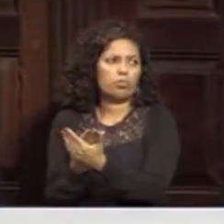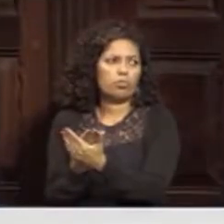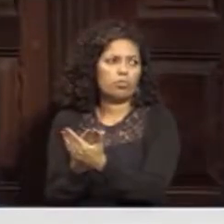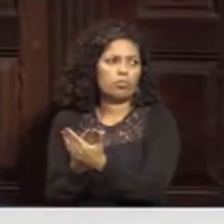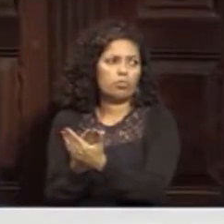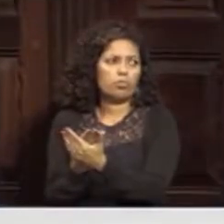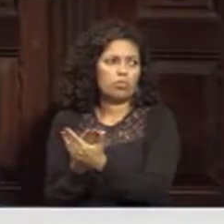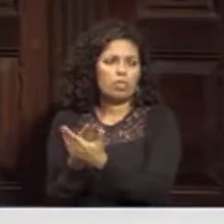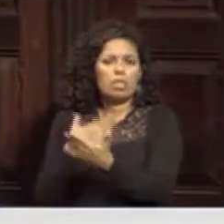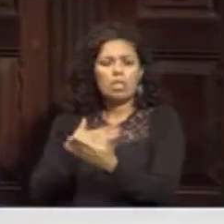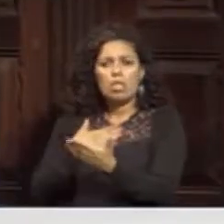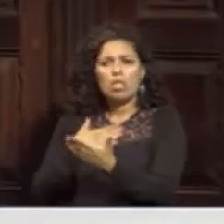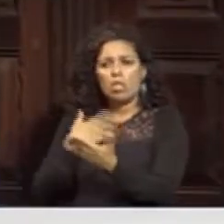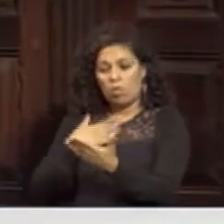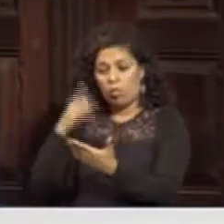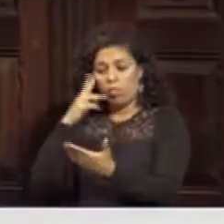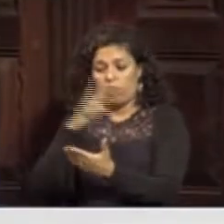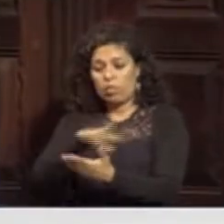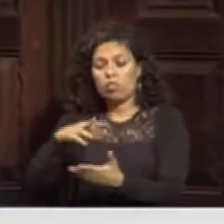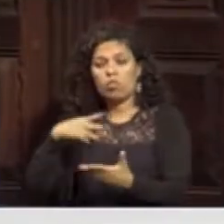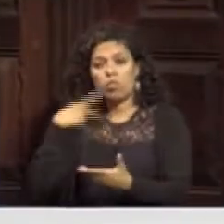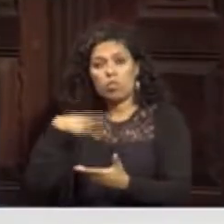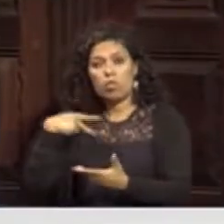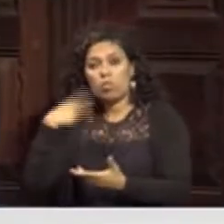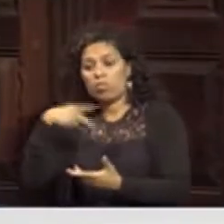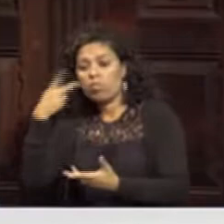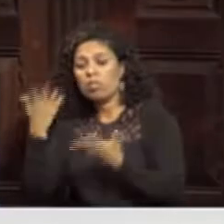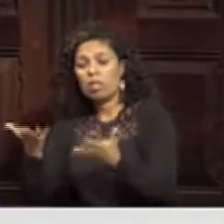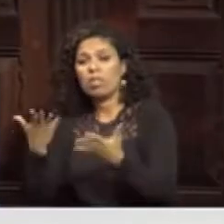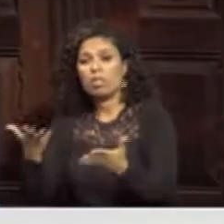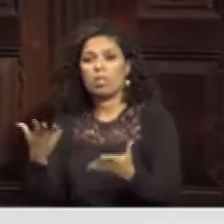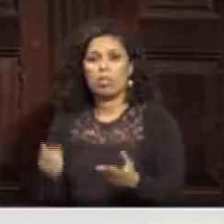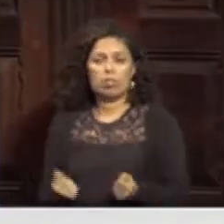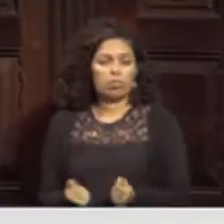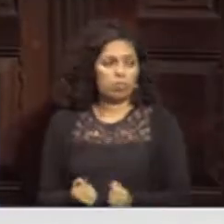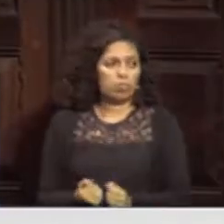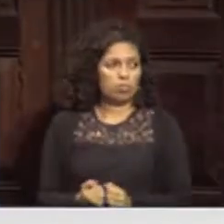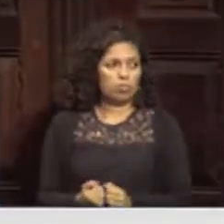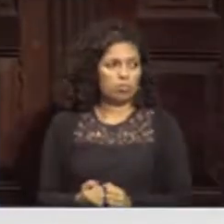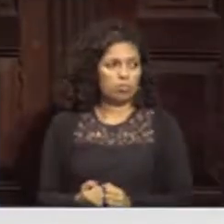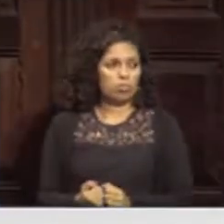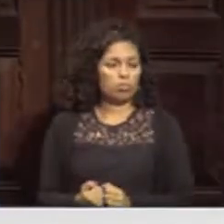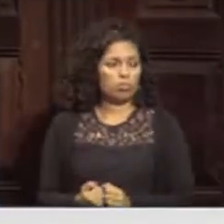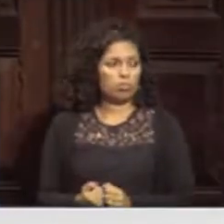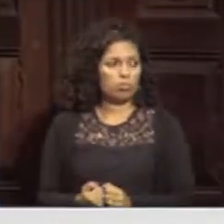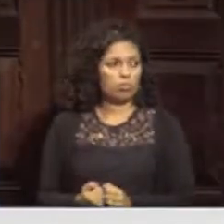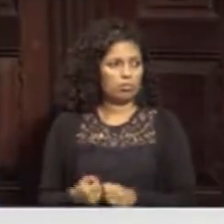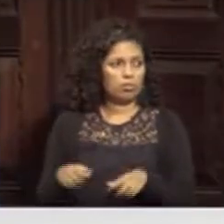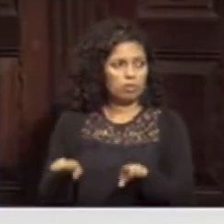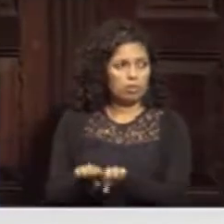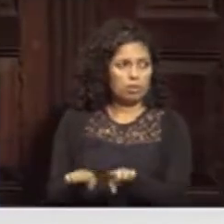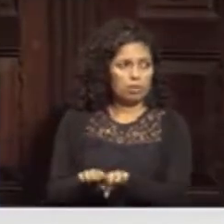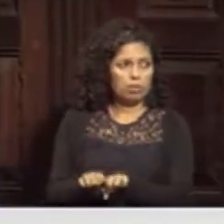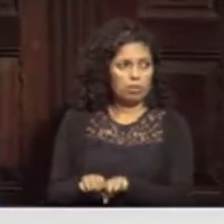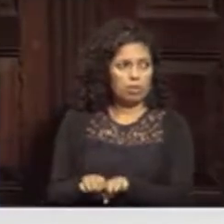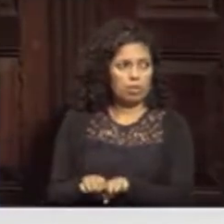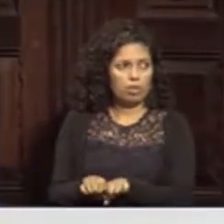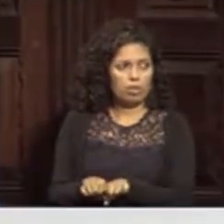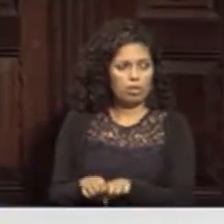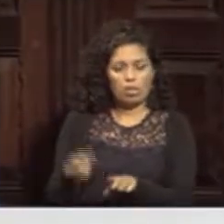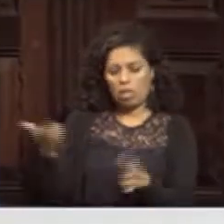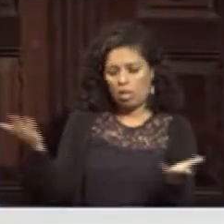cabia comentar dentro do tempo de 10 minutos, e eis também que agora